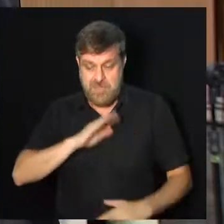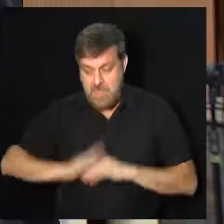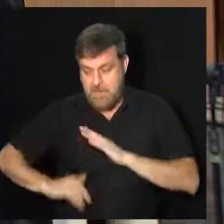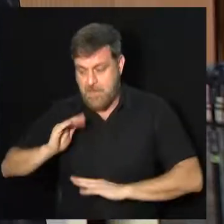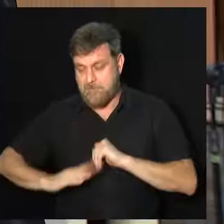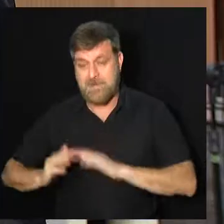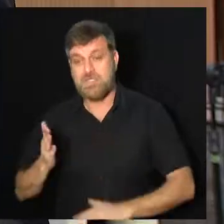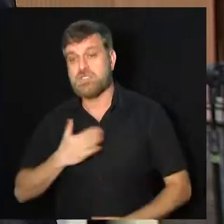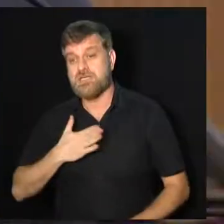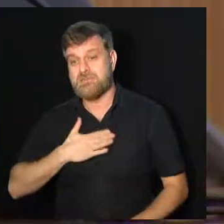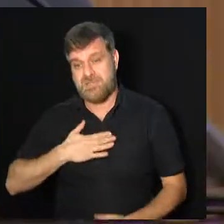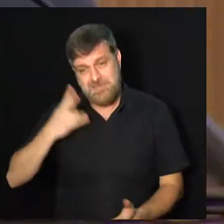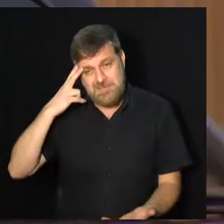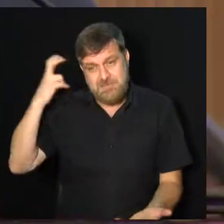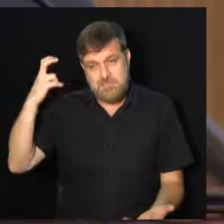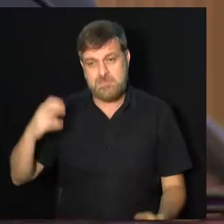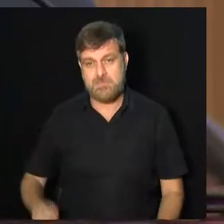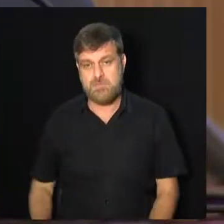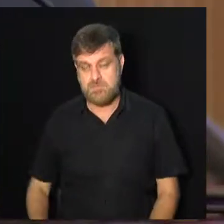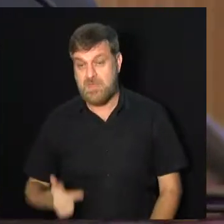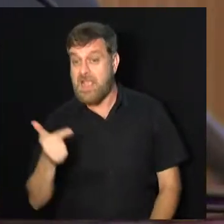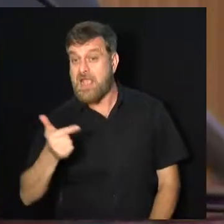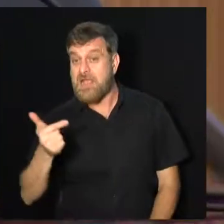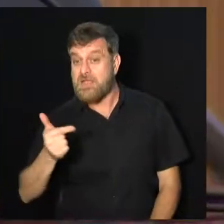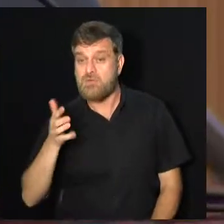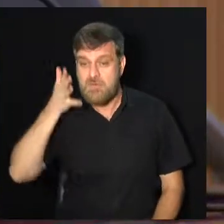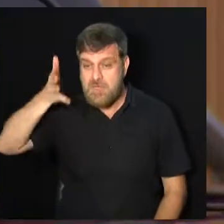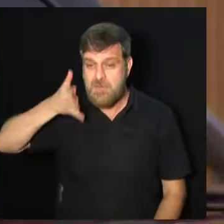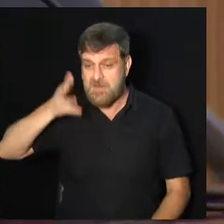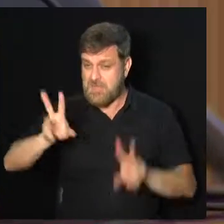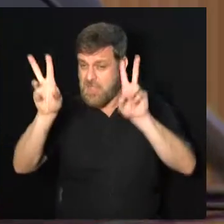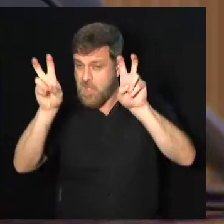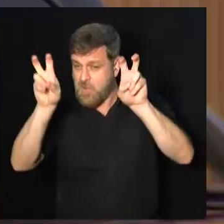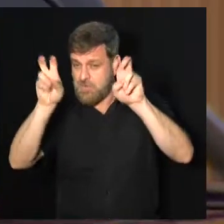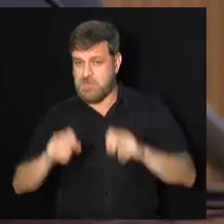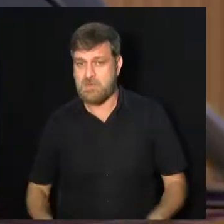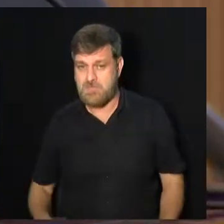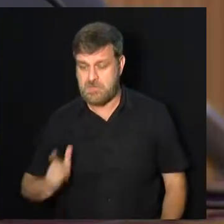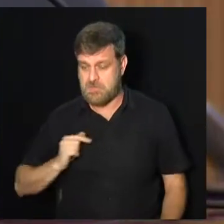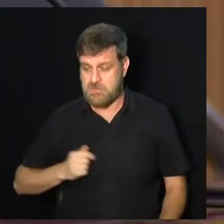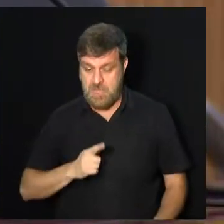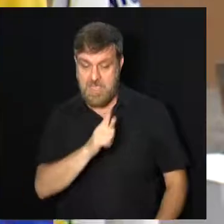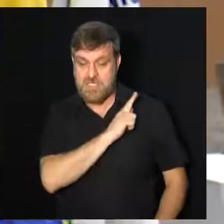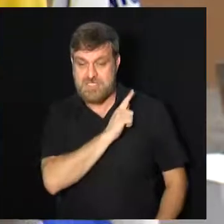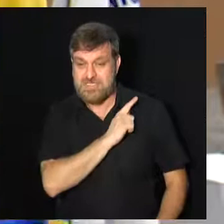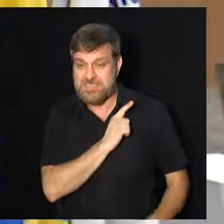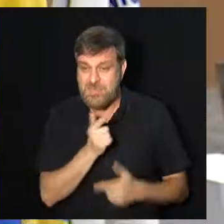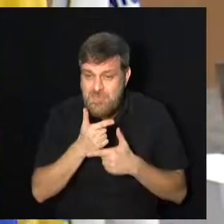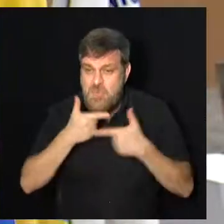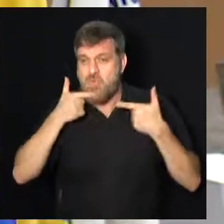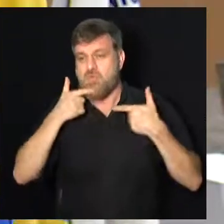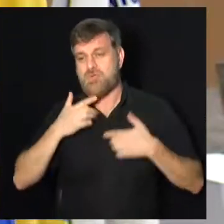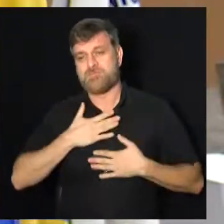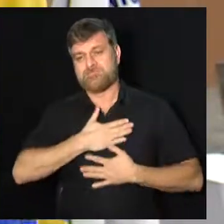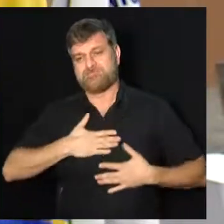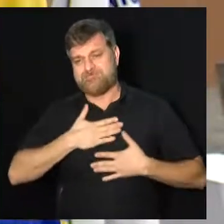meu trabalho, da minha criatividade. A segunda palestra tratou dos benefícios da gestão do humor no trabalho com o Marcelo Pinto. Dá